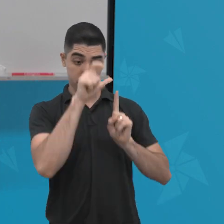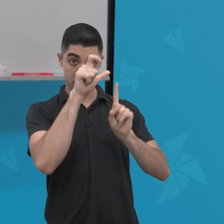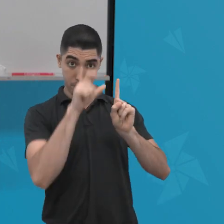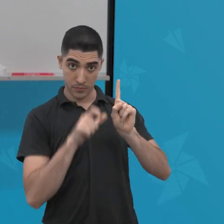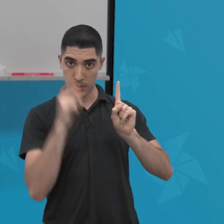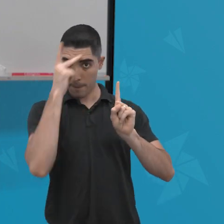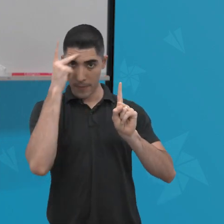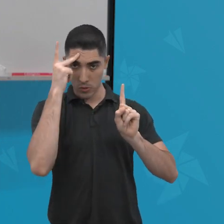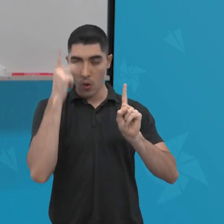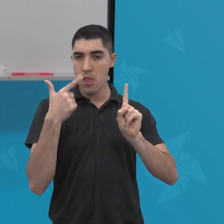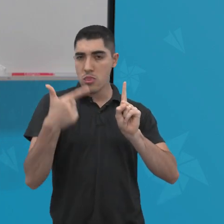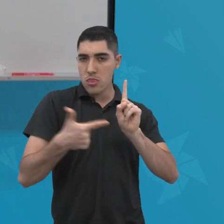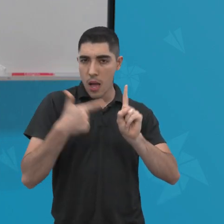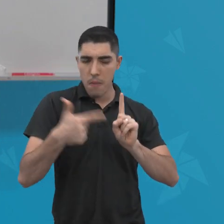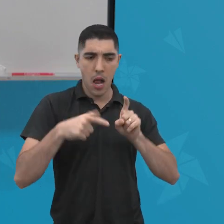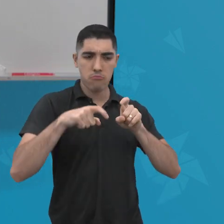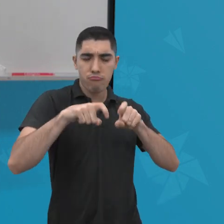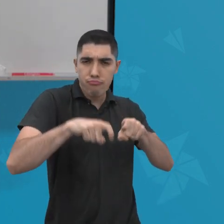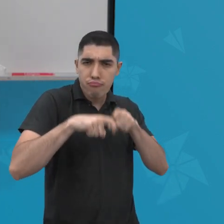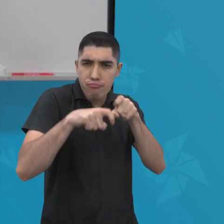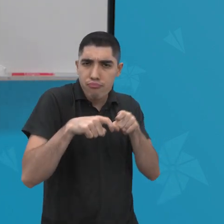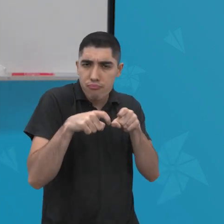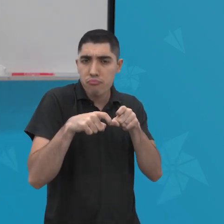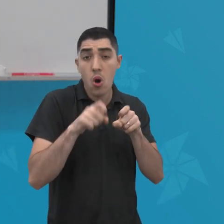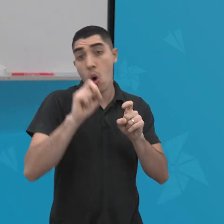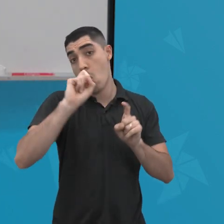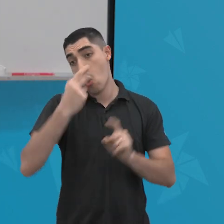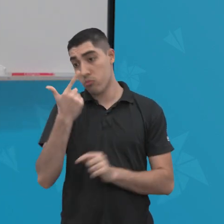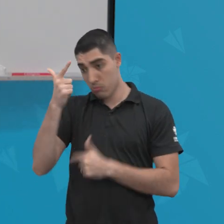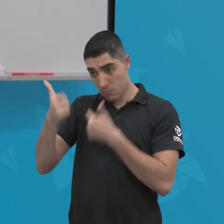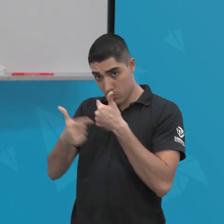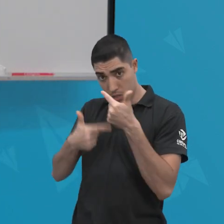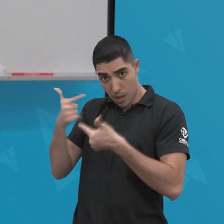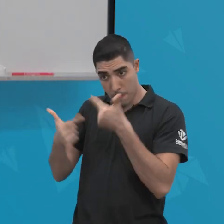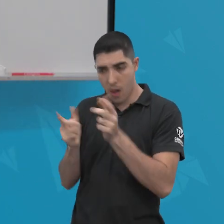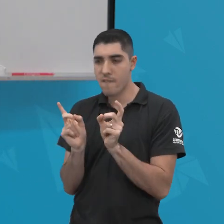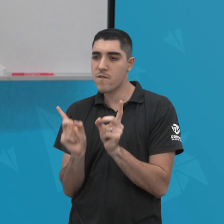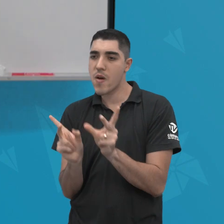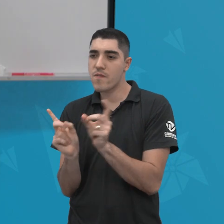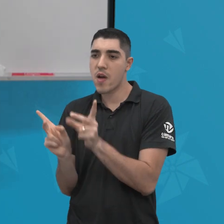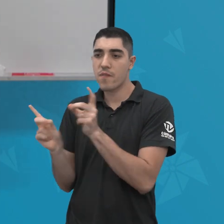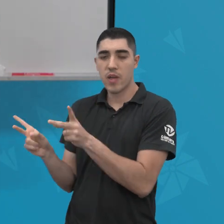pessoa, sendo camponesa ou sendo comerciante,